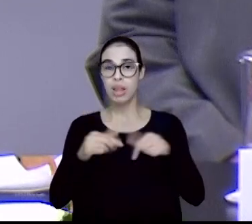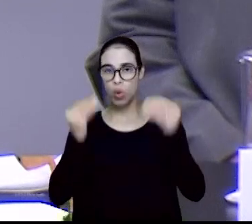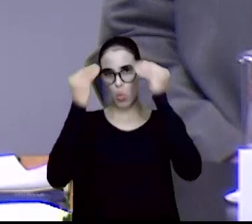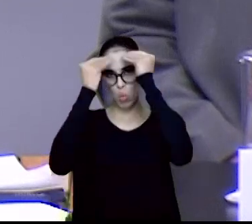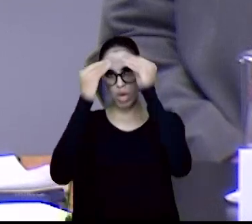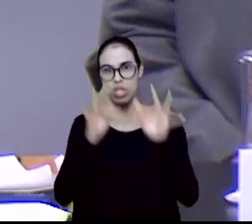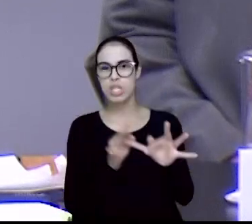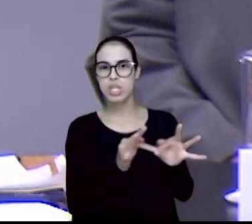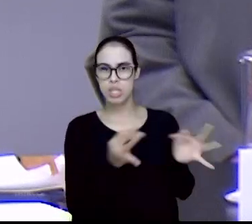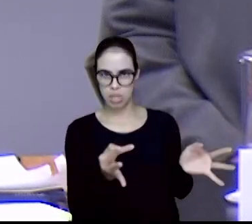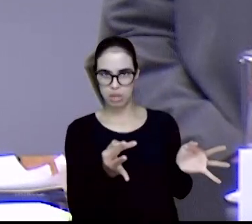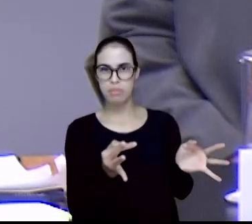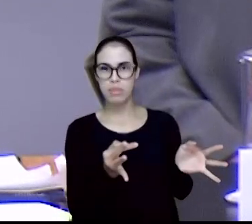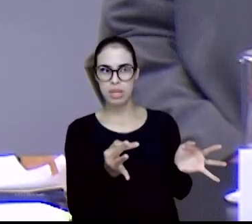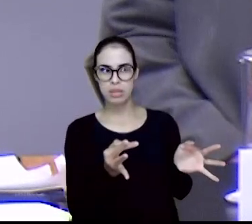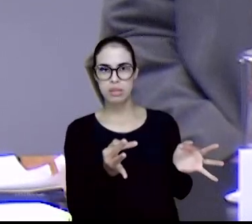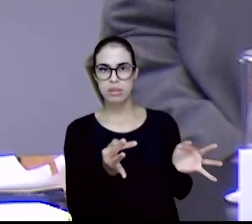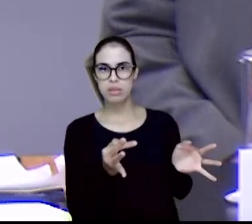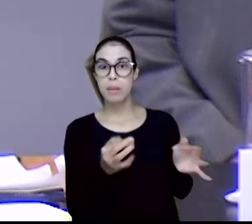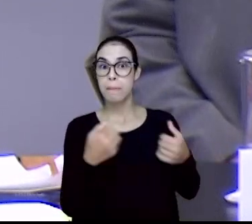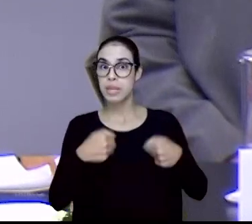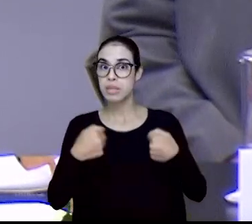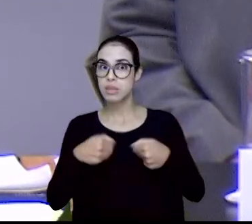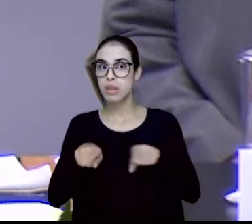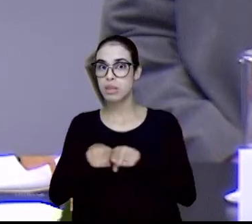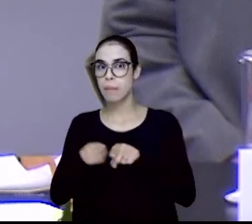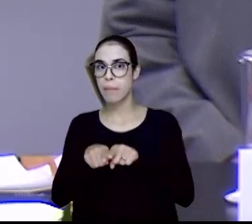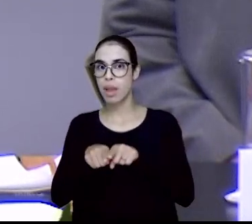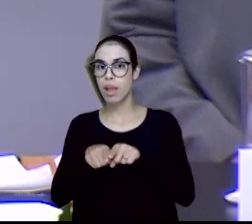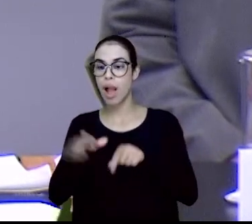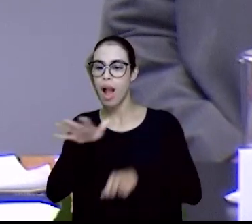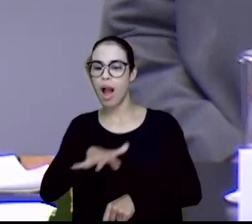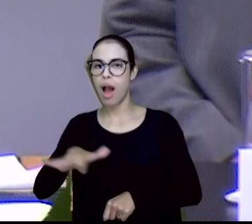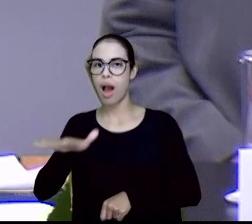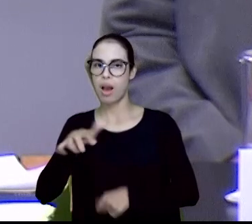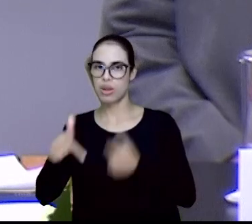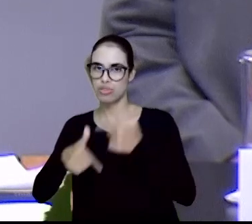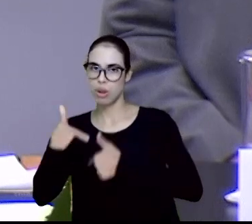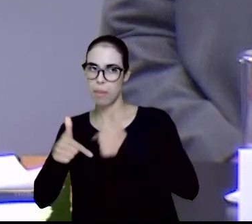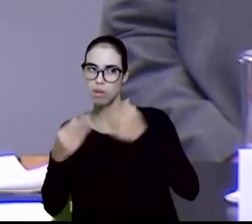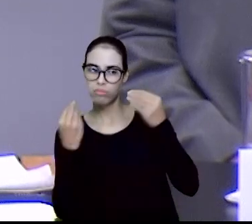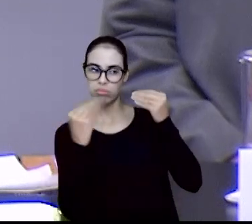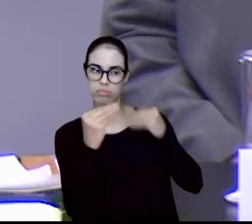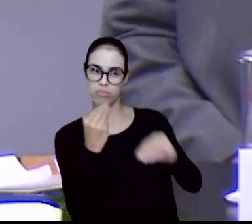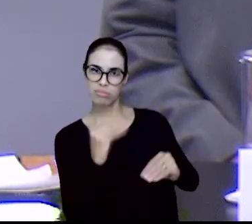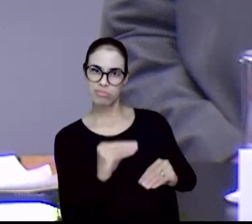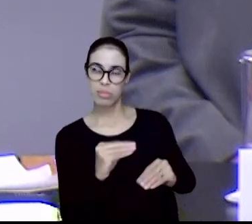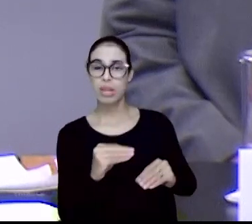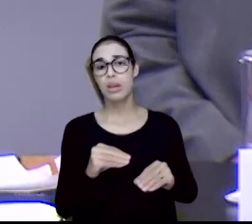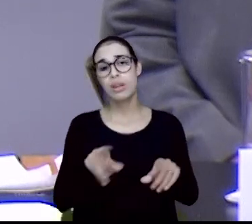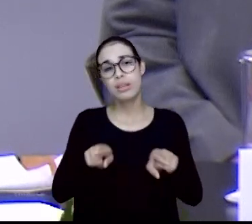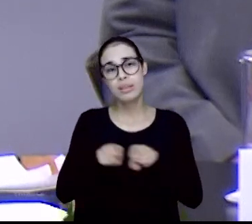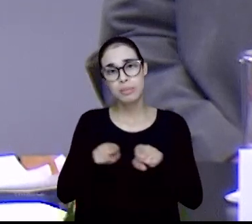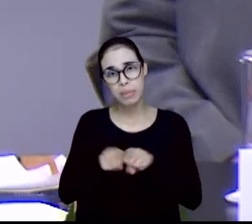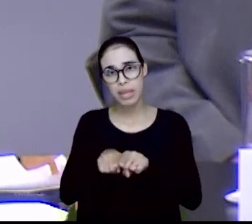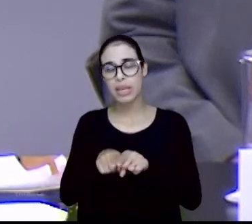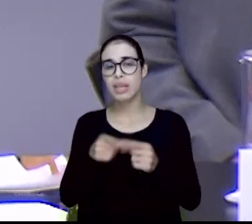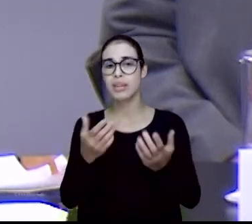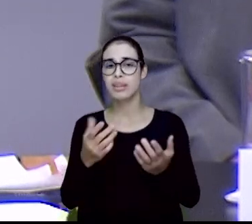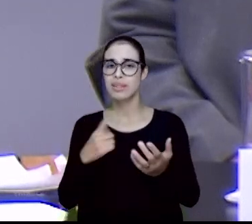linguagem técnica. E, por fim, o desafio e as oportunidades que trabalhar com